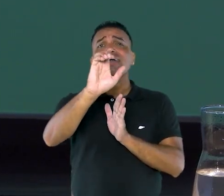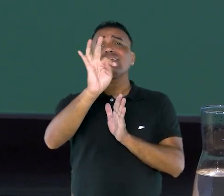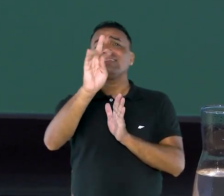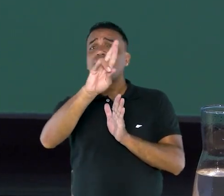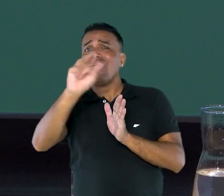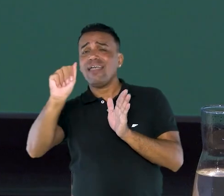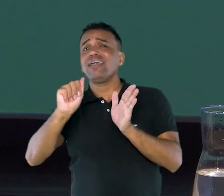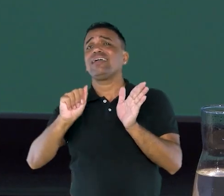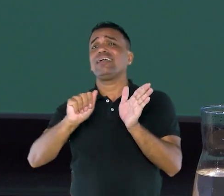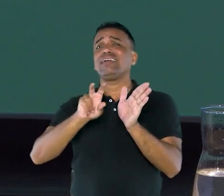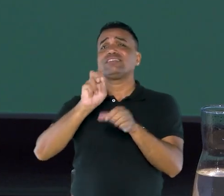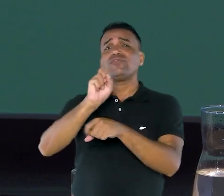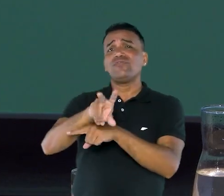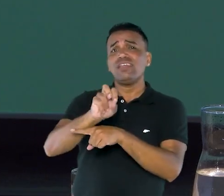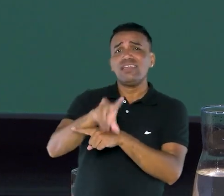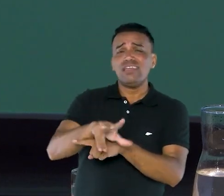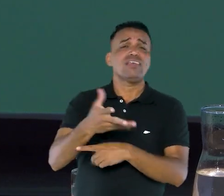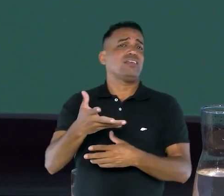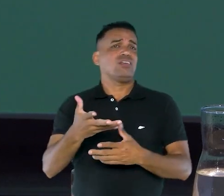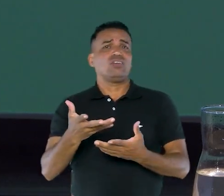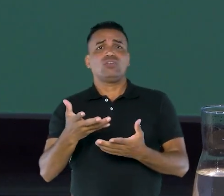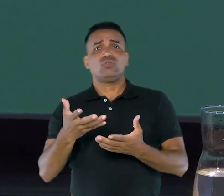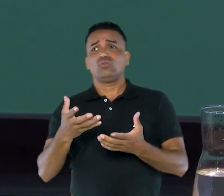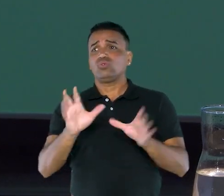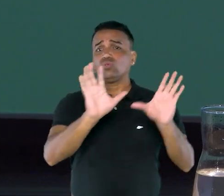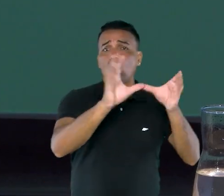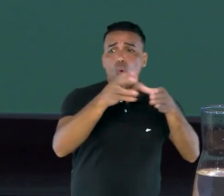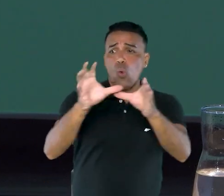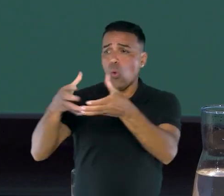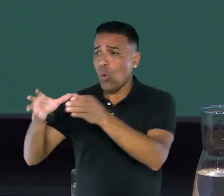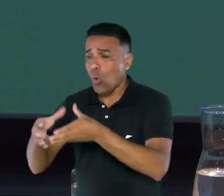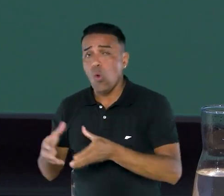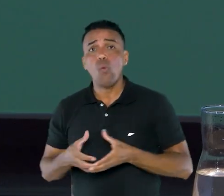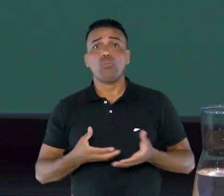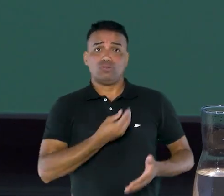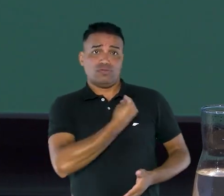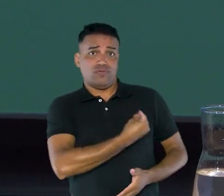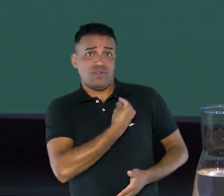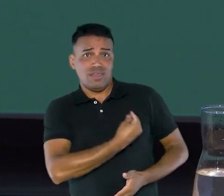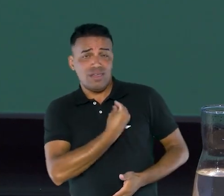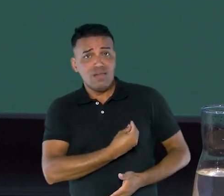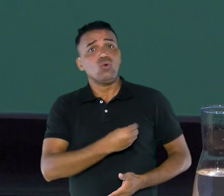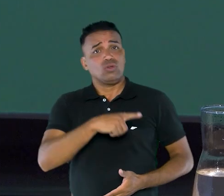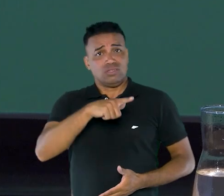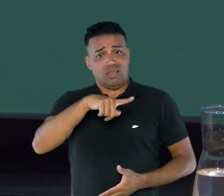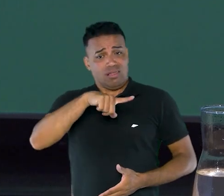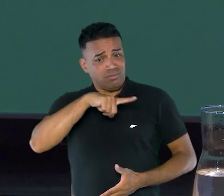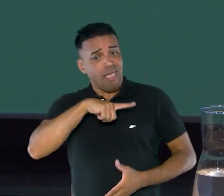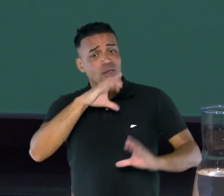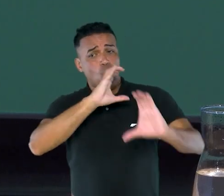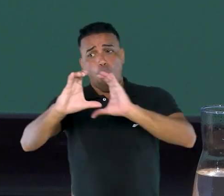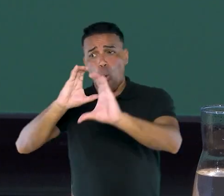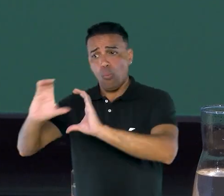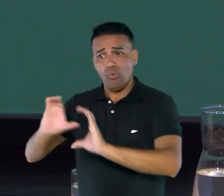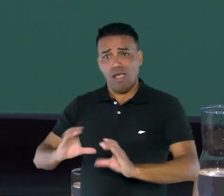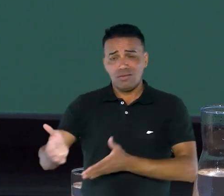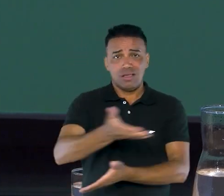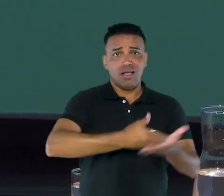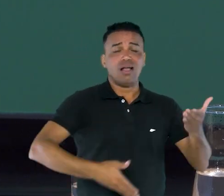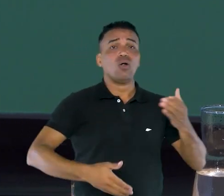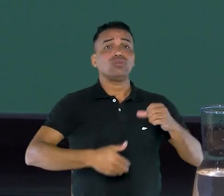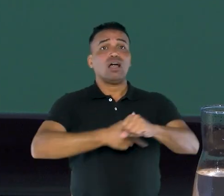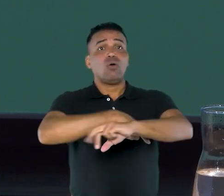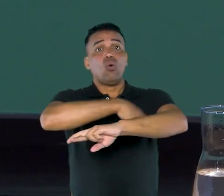têm, que os vírus, que os seres vivos, que têm comunicações. algumas evidentes, né, mais